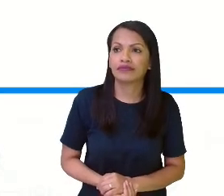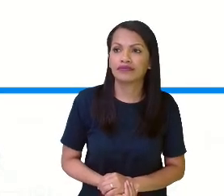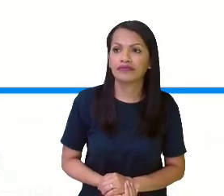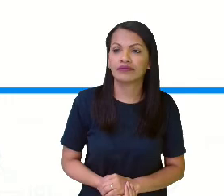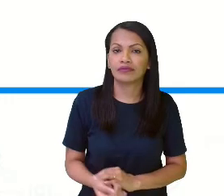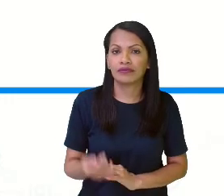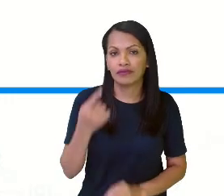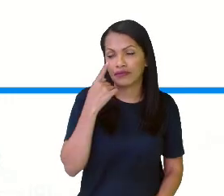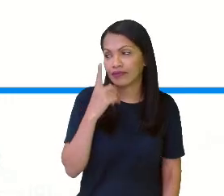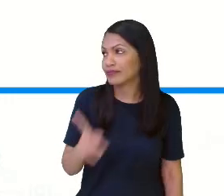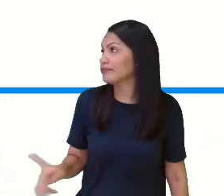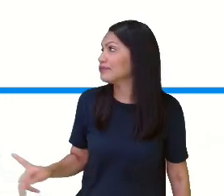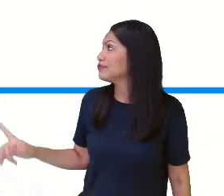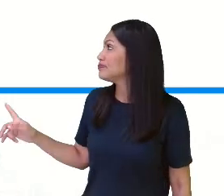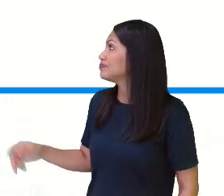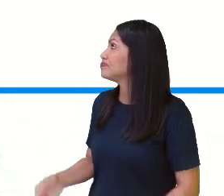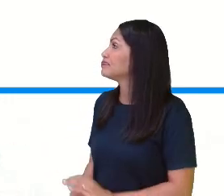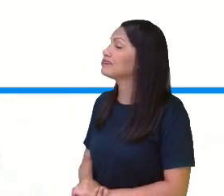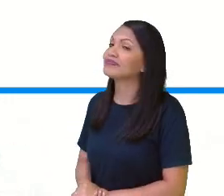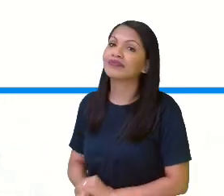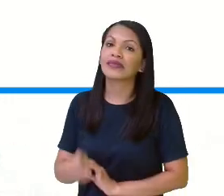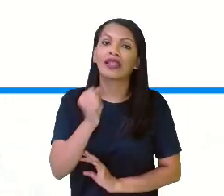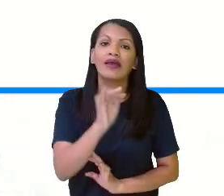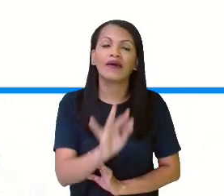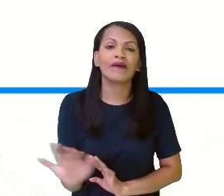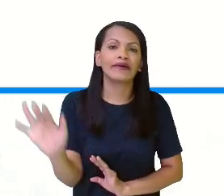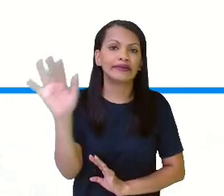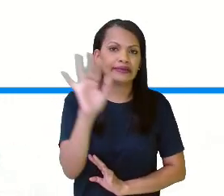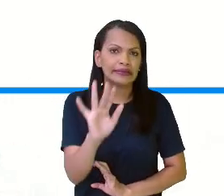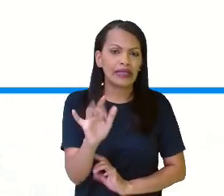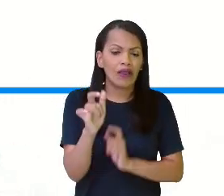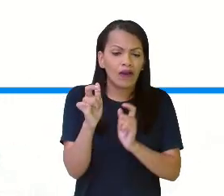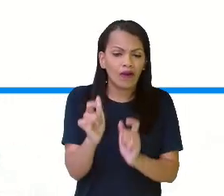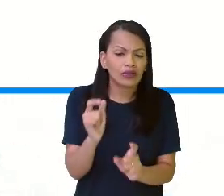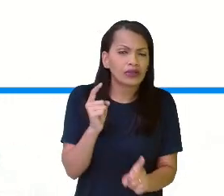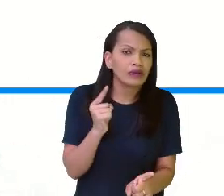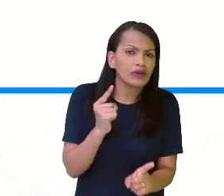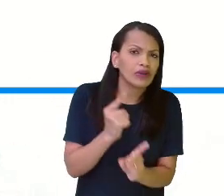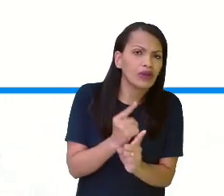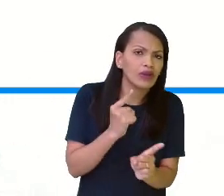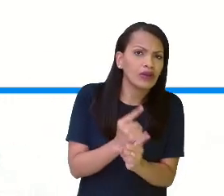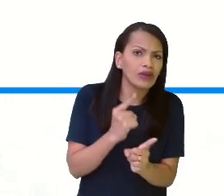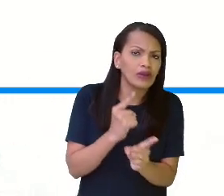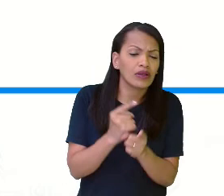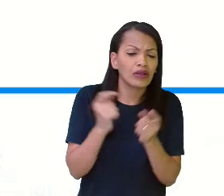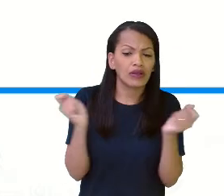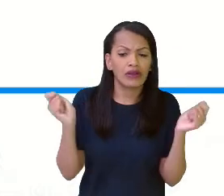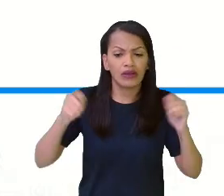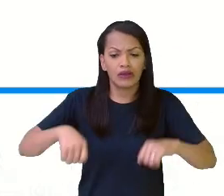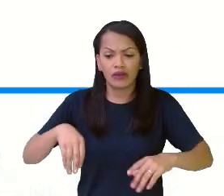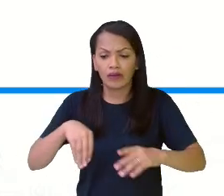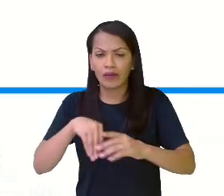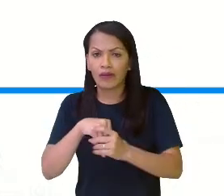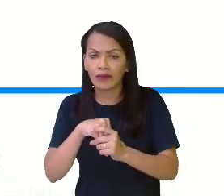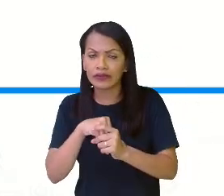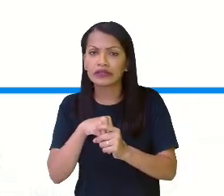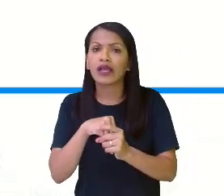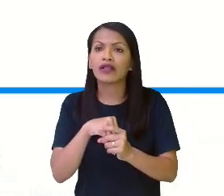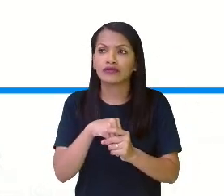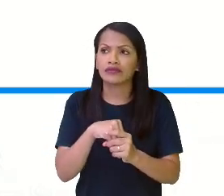Na imagem abaixo, onde eu posso encontrar a maior capacidade líquida de